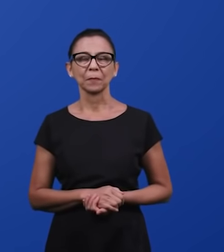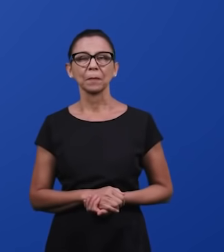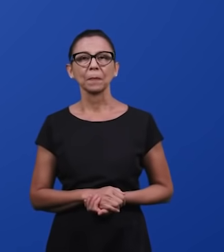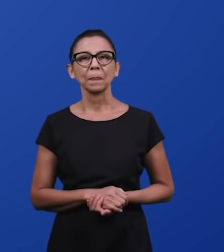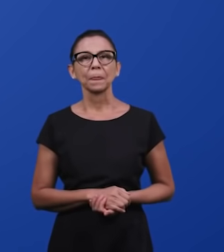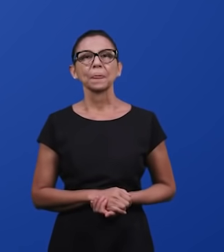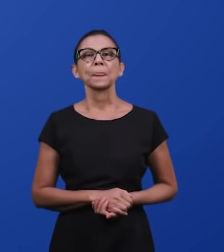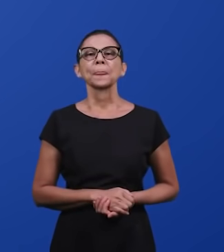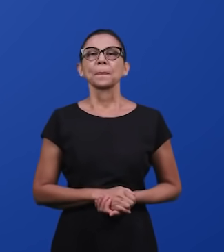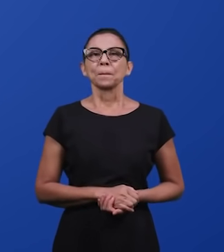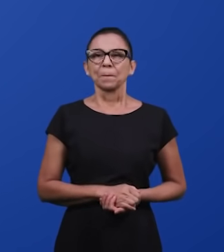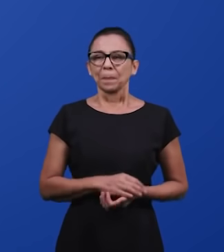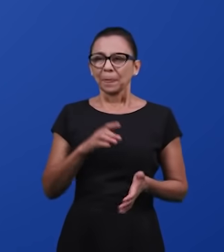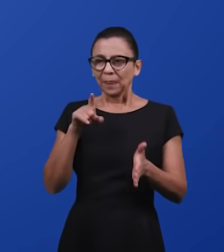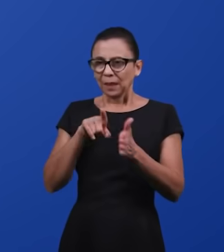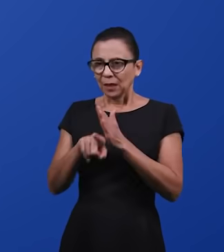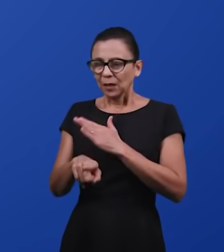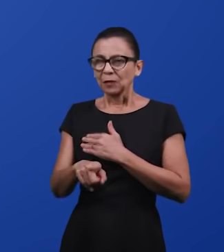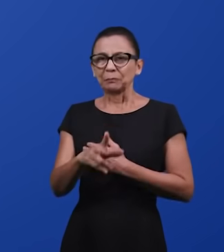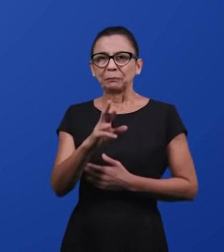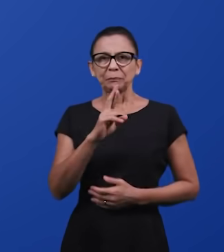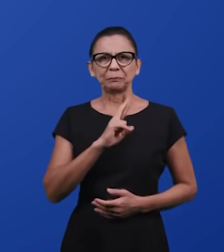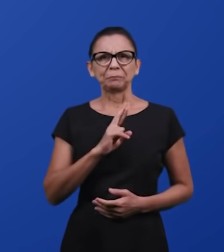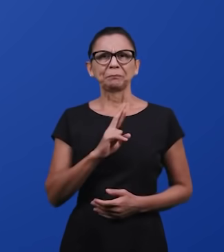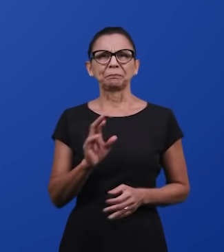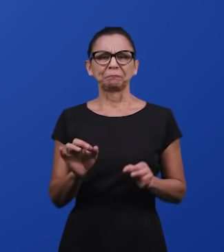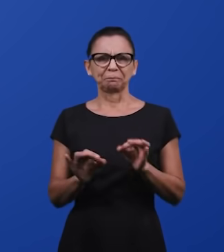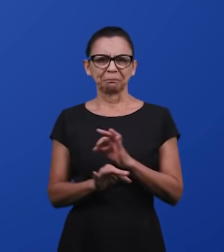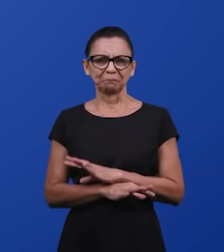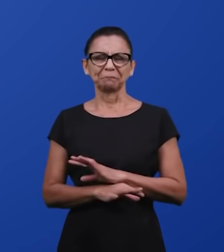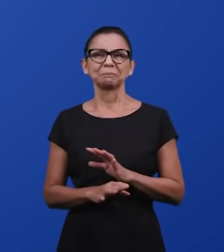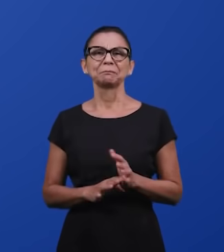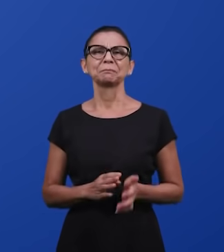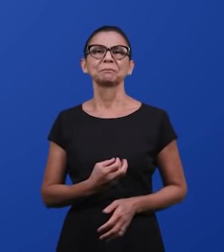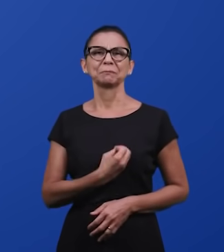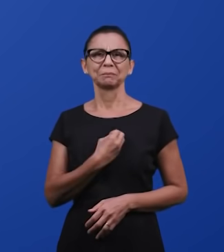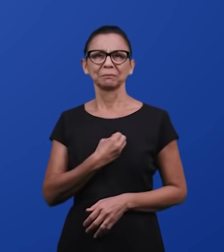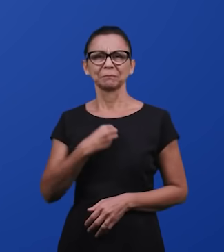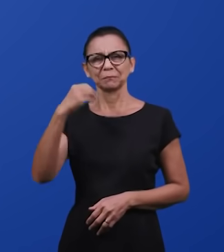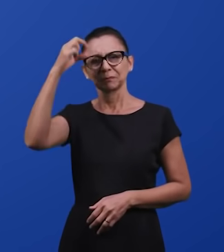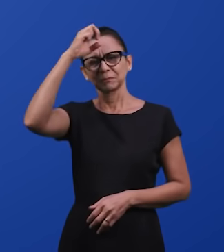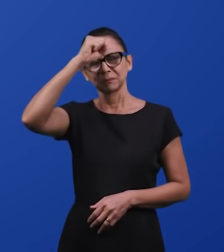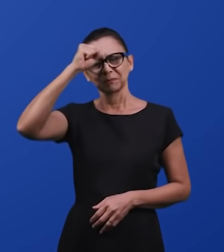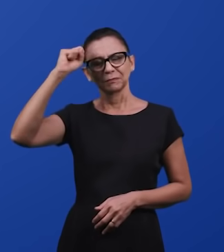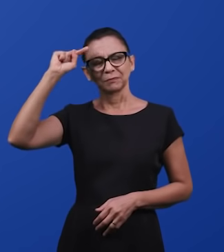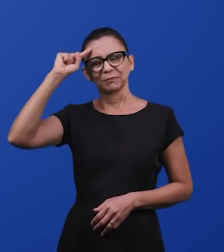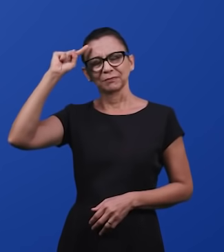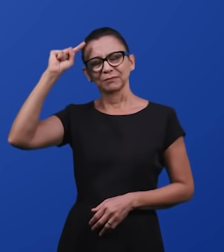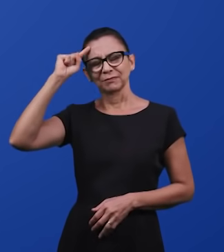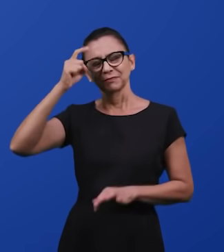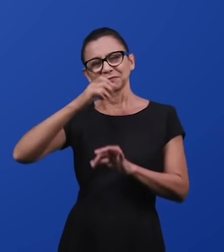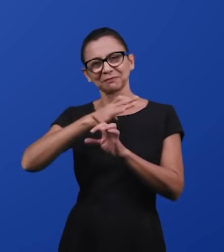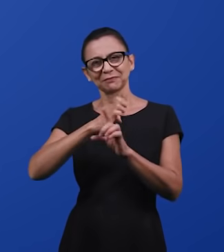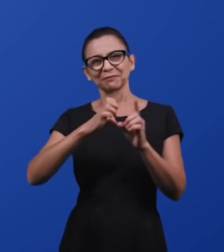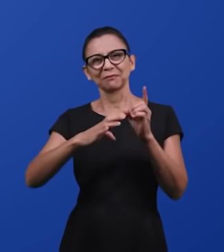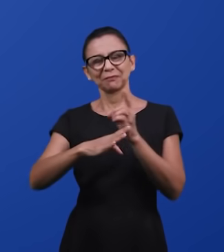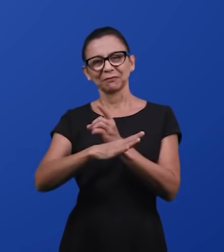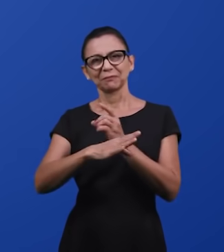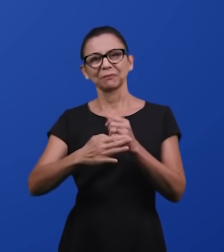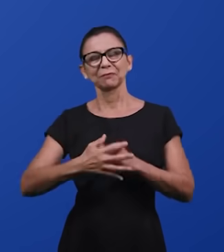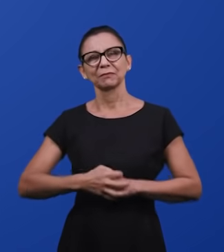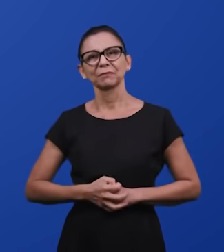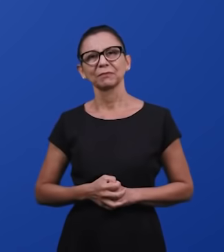perguntas da escola dominical, ela responde prontamente, pois ela tem vivido e aprendido a cada dia com a